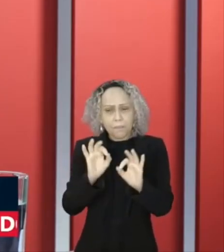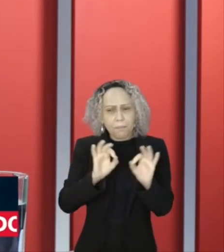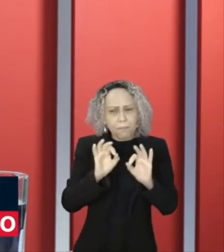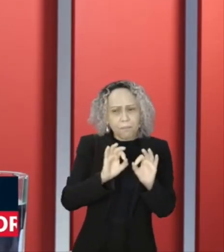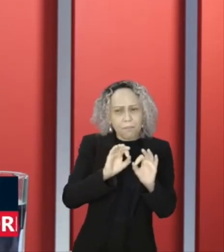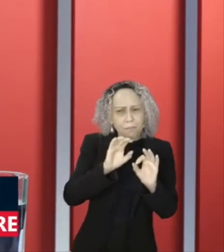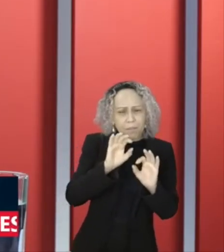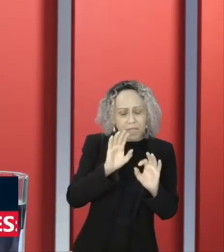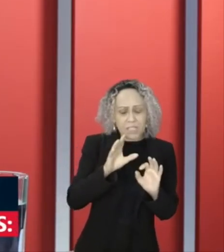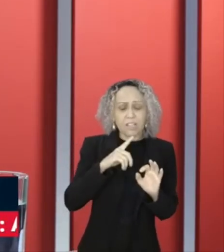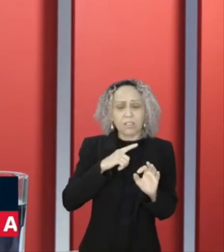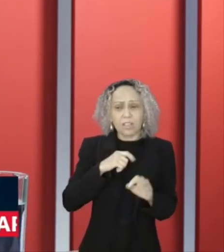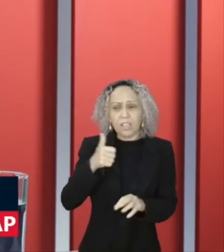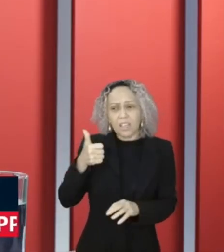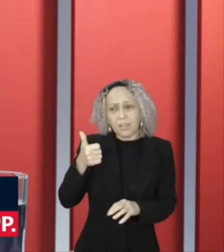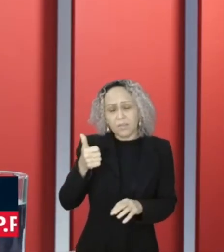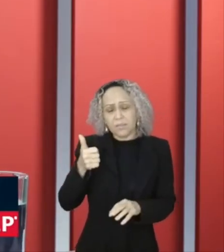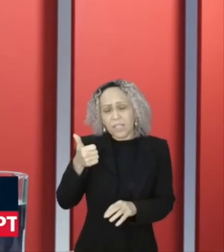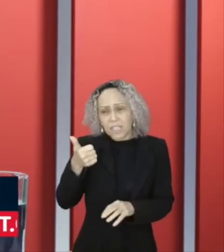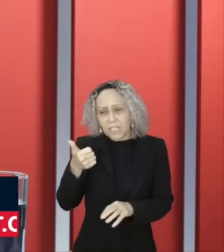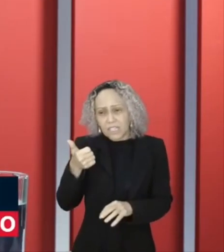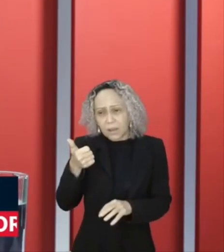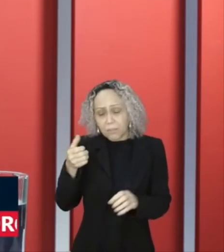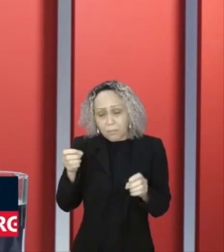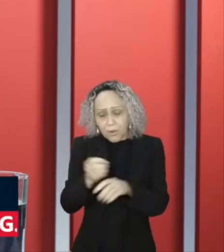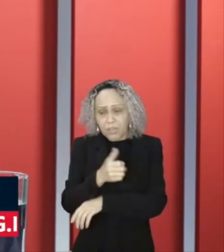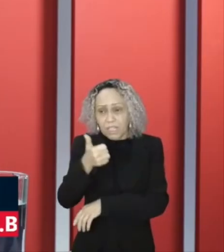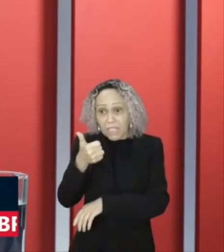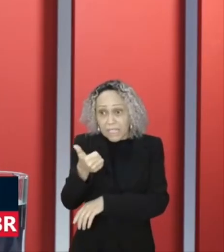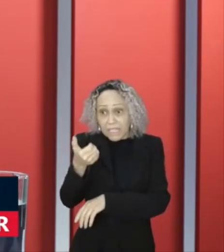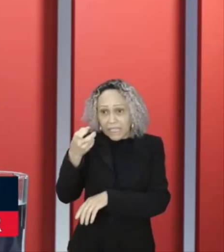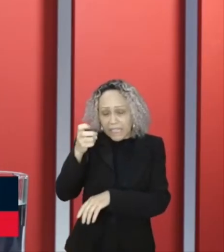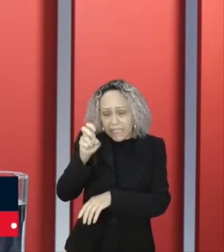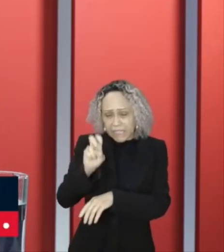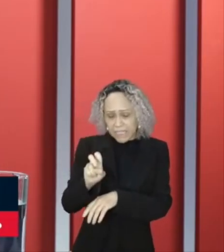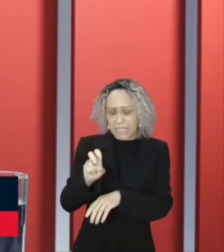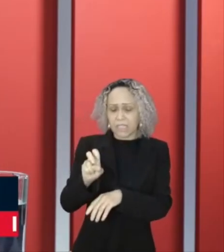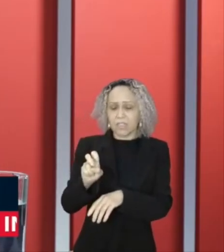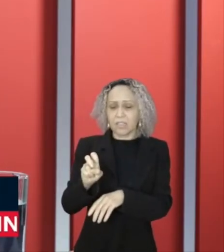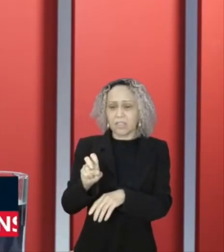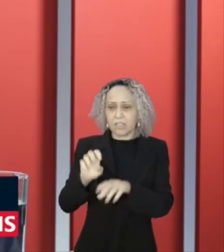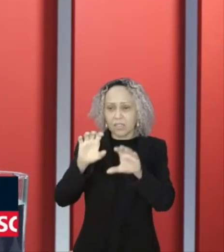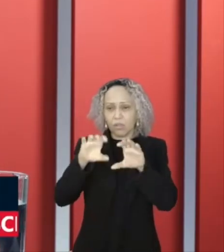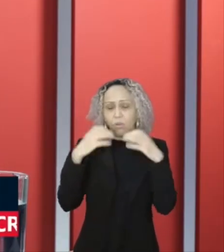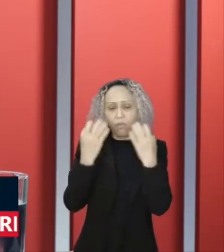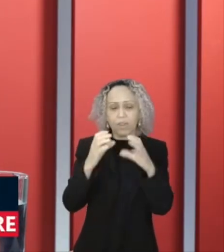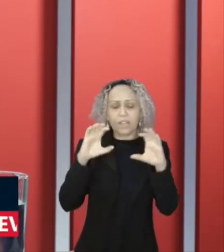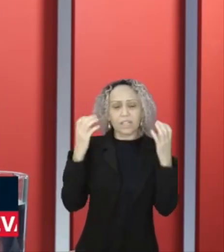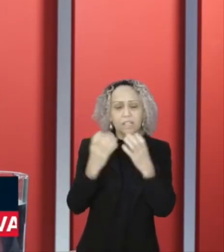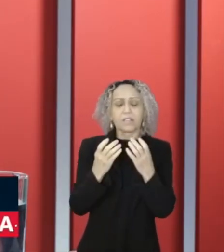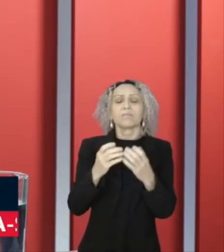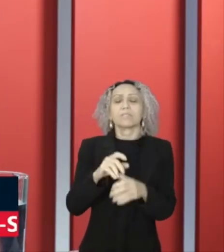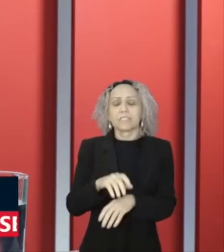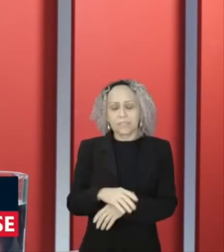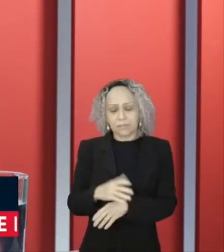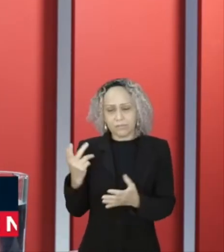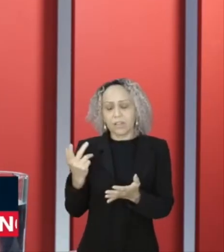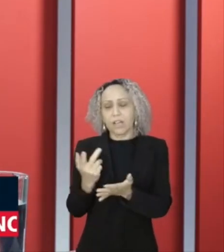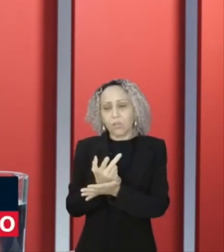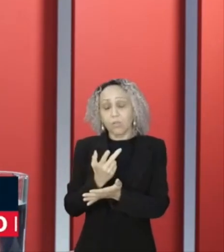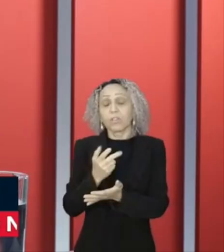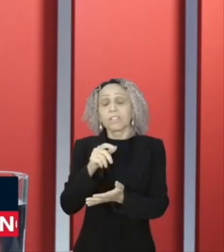da participação tem a chancela direta do presidente da República, que criou ou recriou, vamos dizer assim,